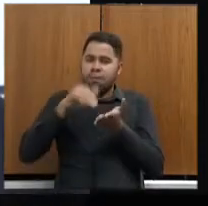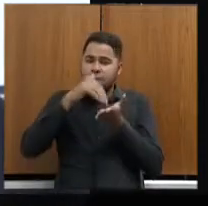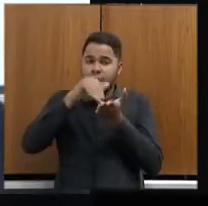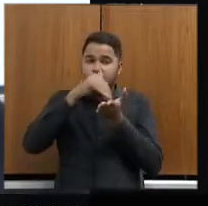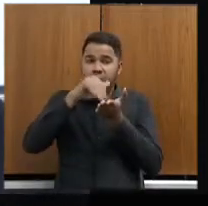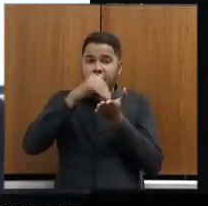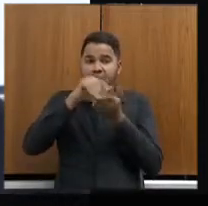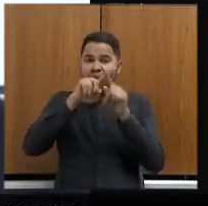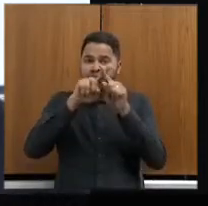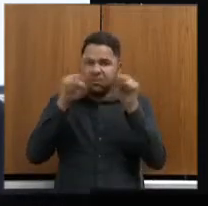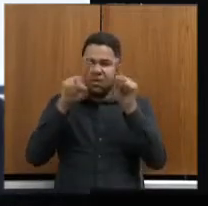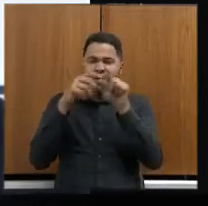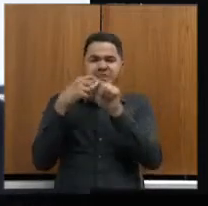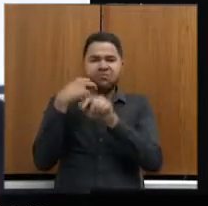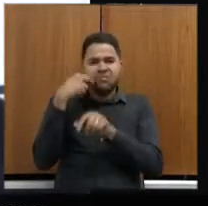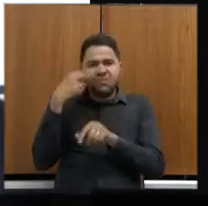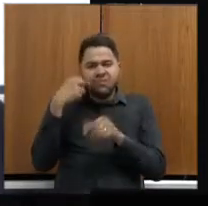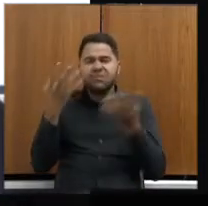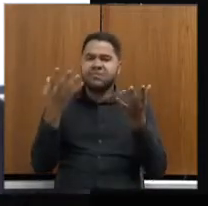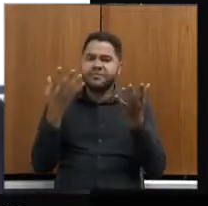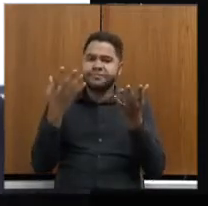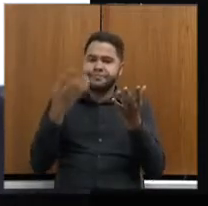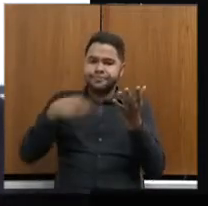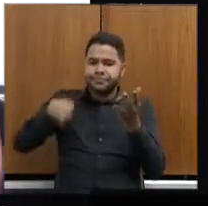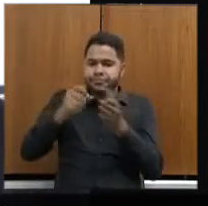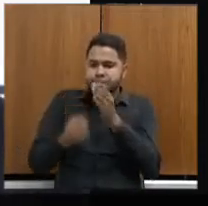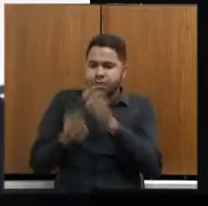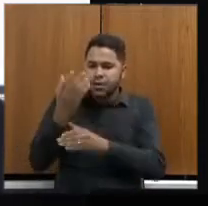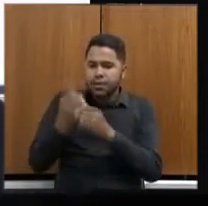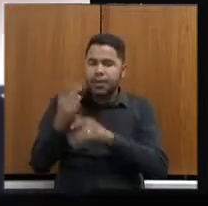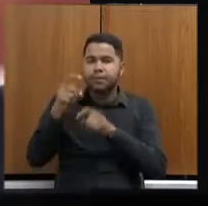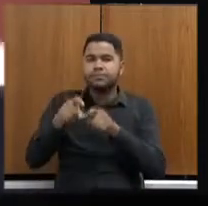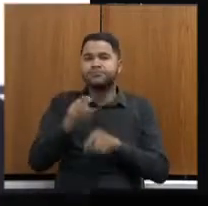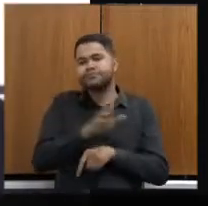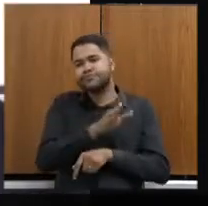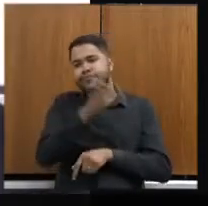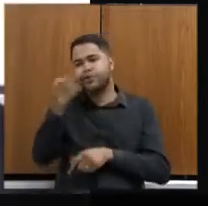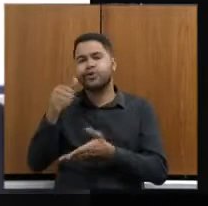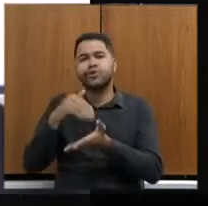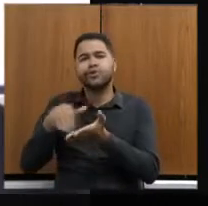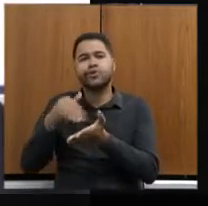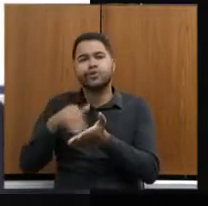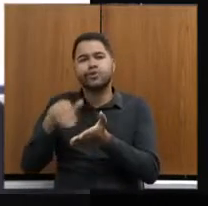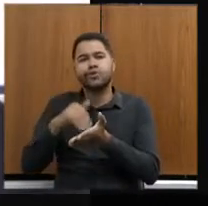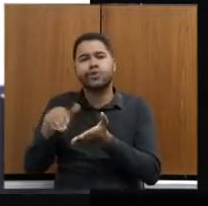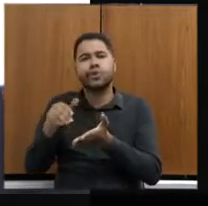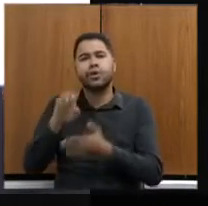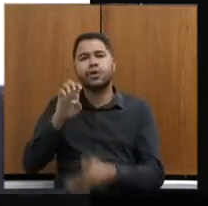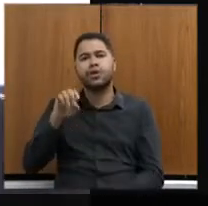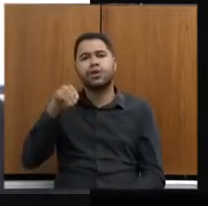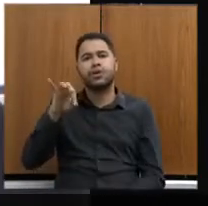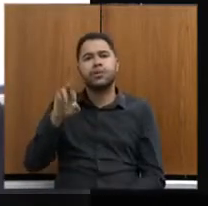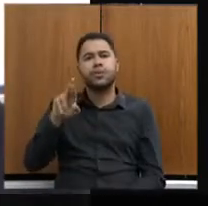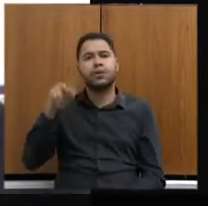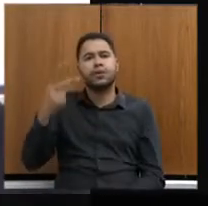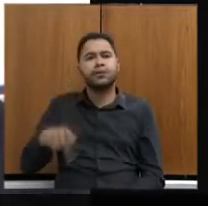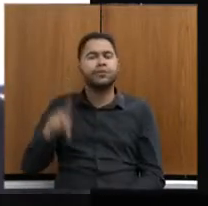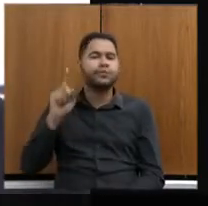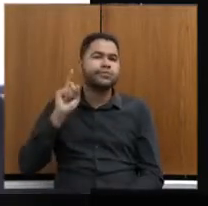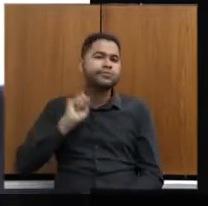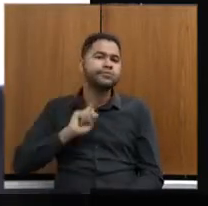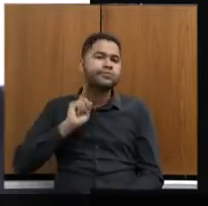mas dá vergonha os produtores rurais irem até os escritórios da Emater aqui no norte de Minas